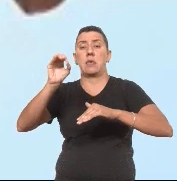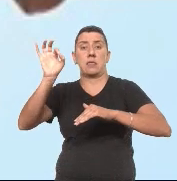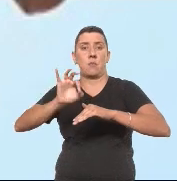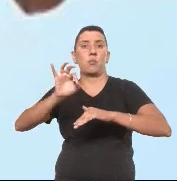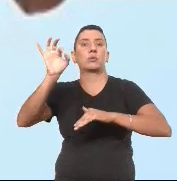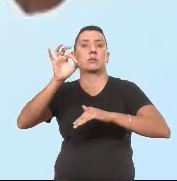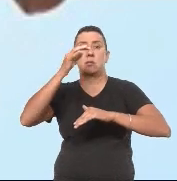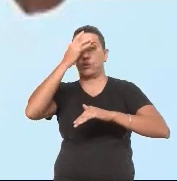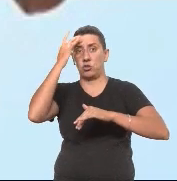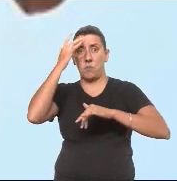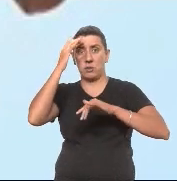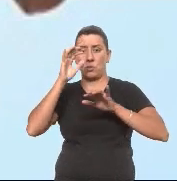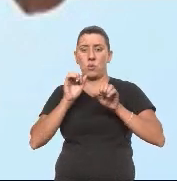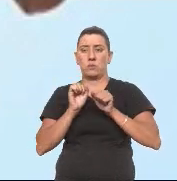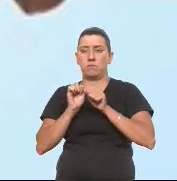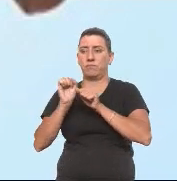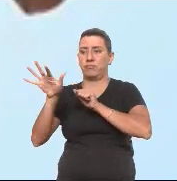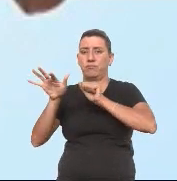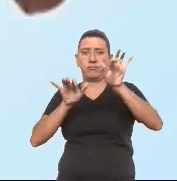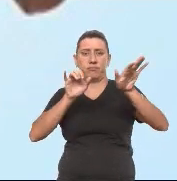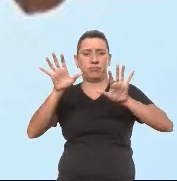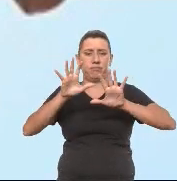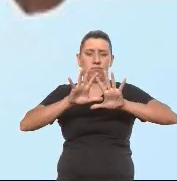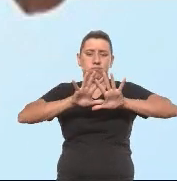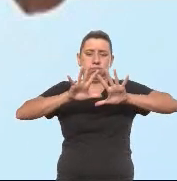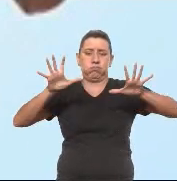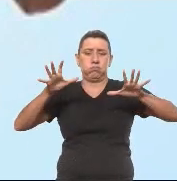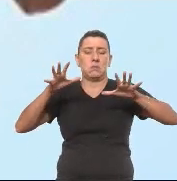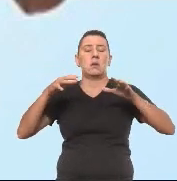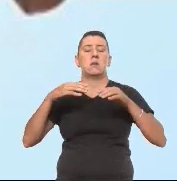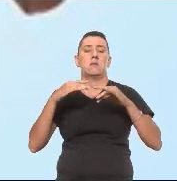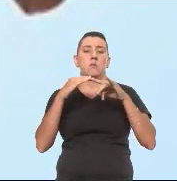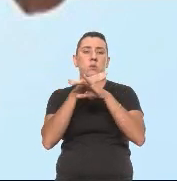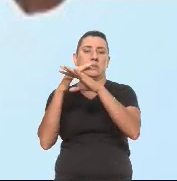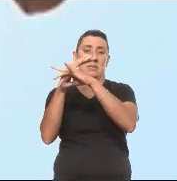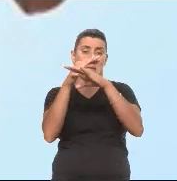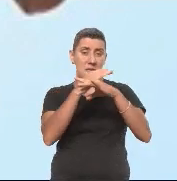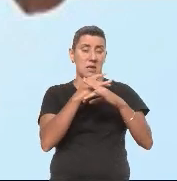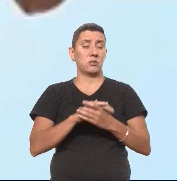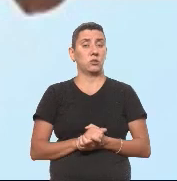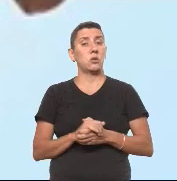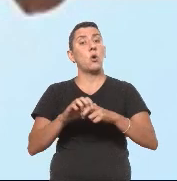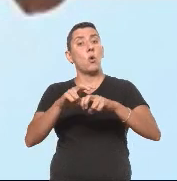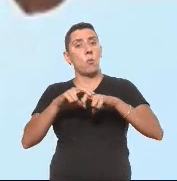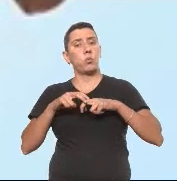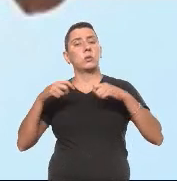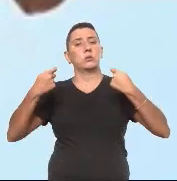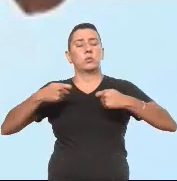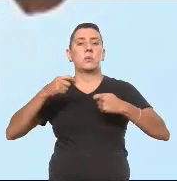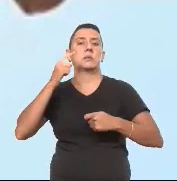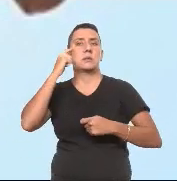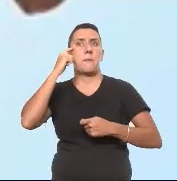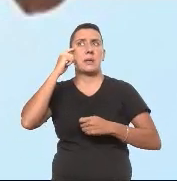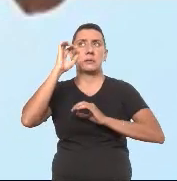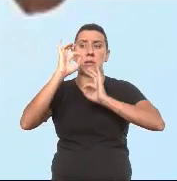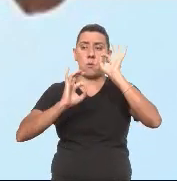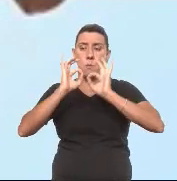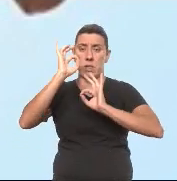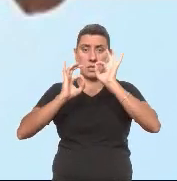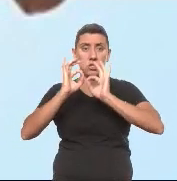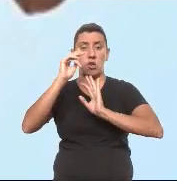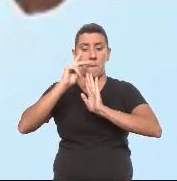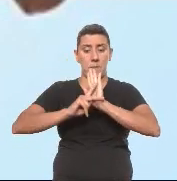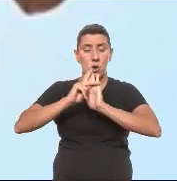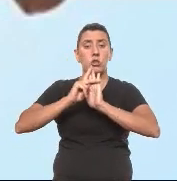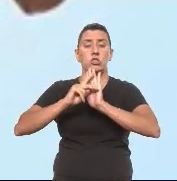então é por isso que a gente cada vez mais precisa providenciar a maior qualidade de vida maior prosperidade maior segurança para as